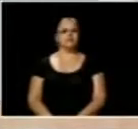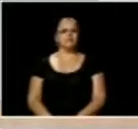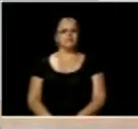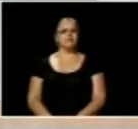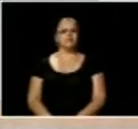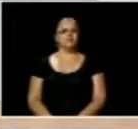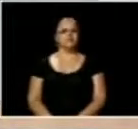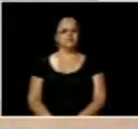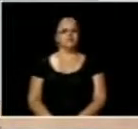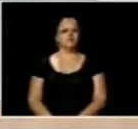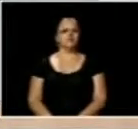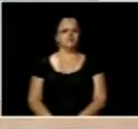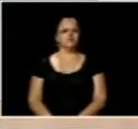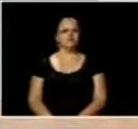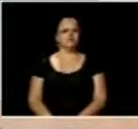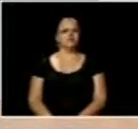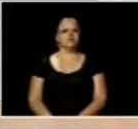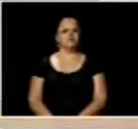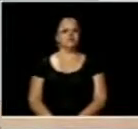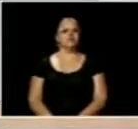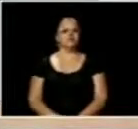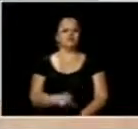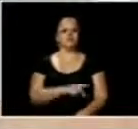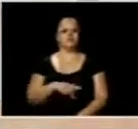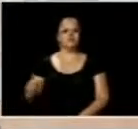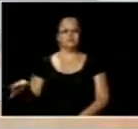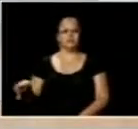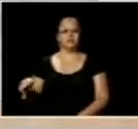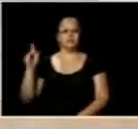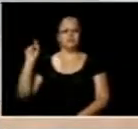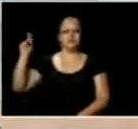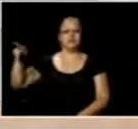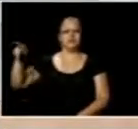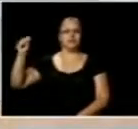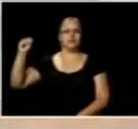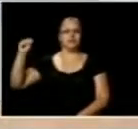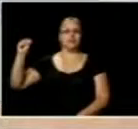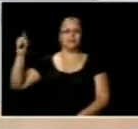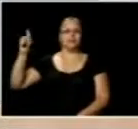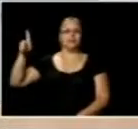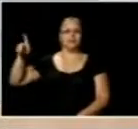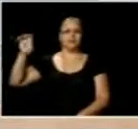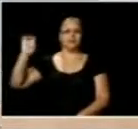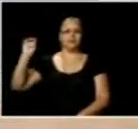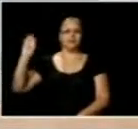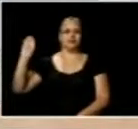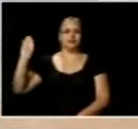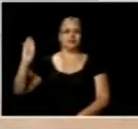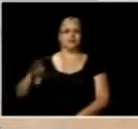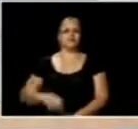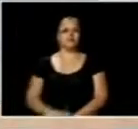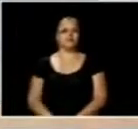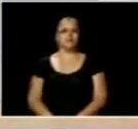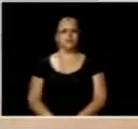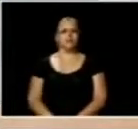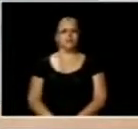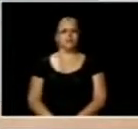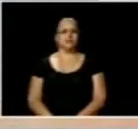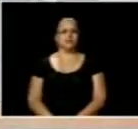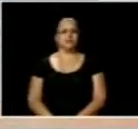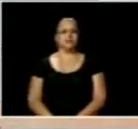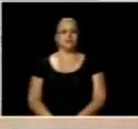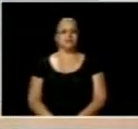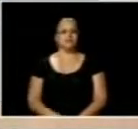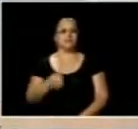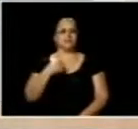do PSDB, vereador Digão, eu acho que até os inimigos, adversários do prefeito, devem ter avisado ele sobre a indicação, né? É um